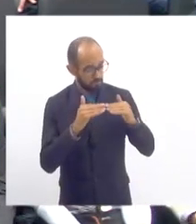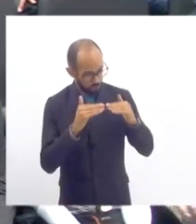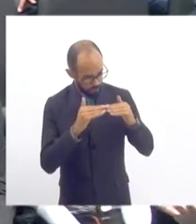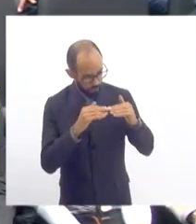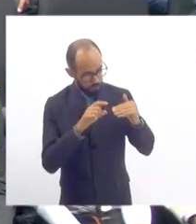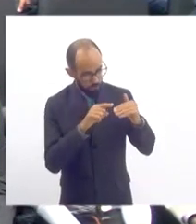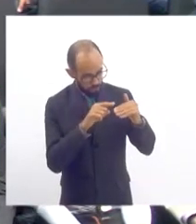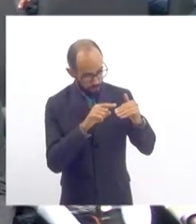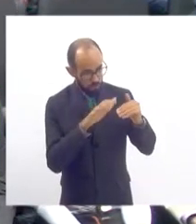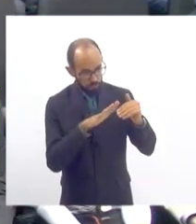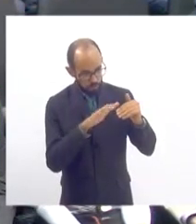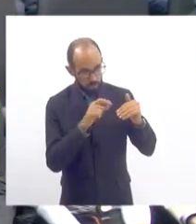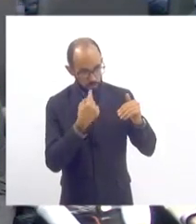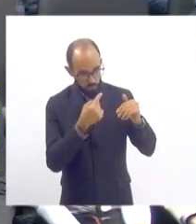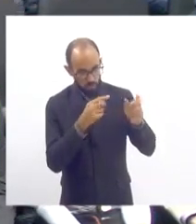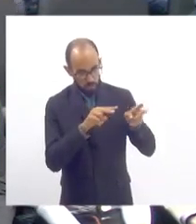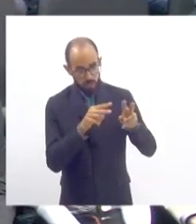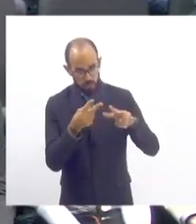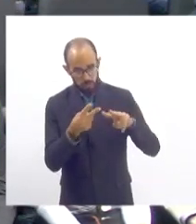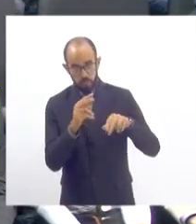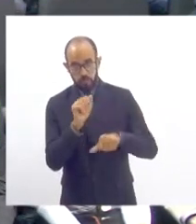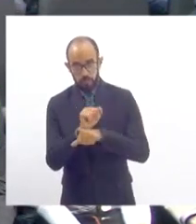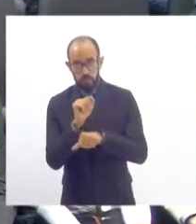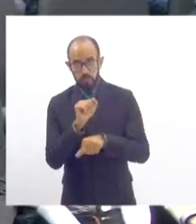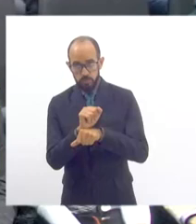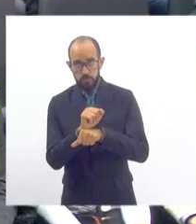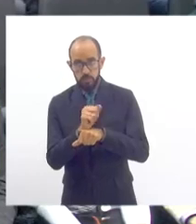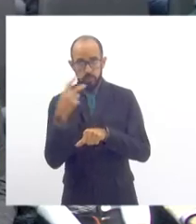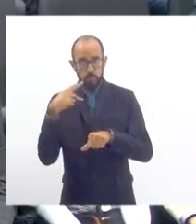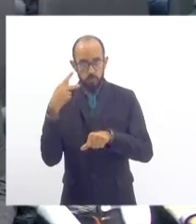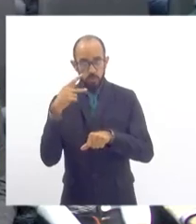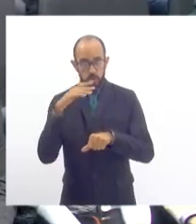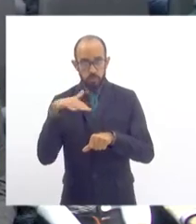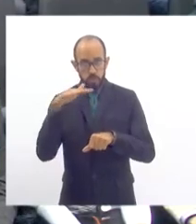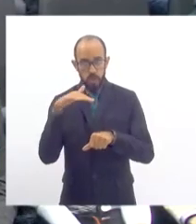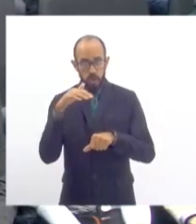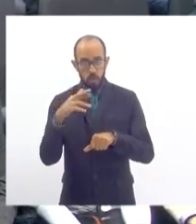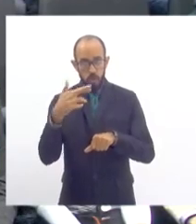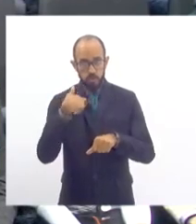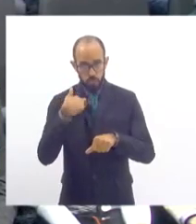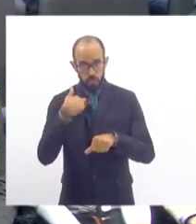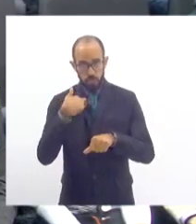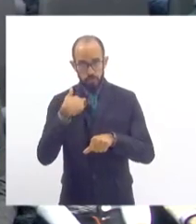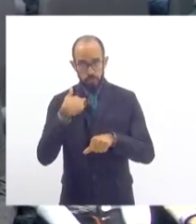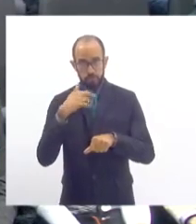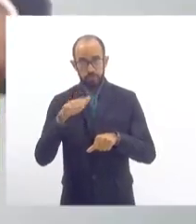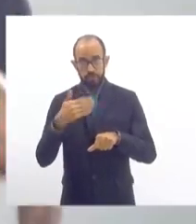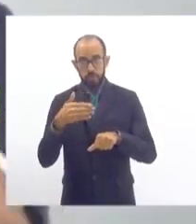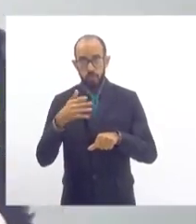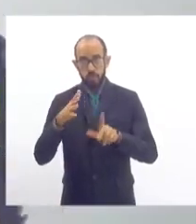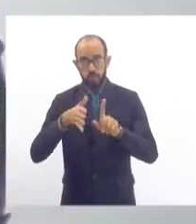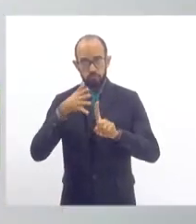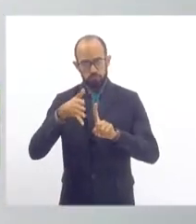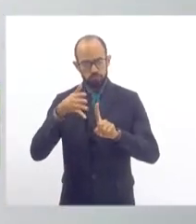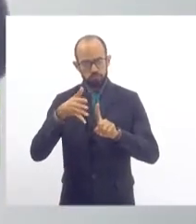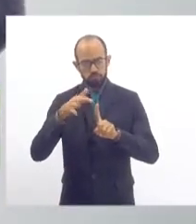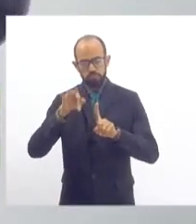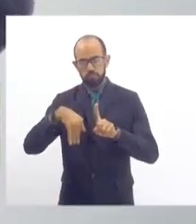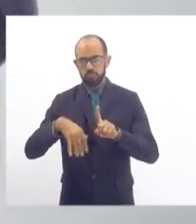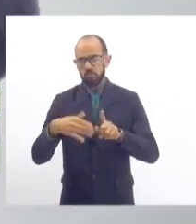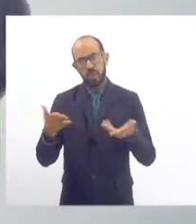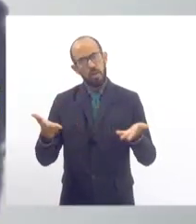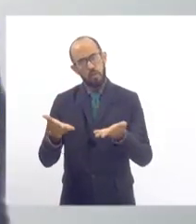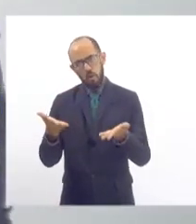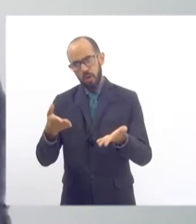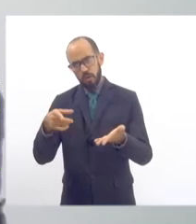Concordo, só que a gente encaminhou. Nós encaminhamos e estamos aguardando agora o procurador-geral se manifestar. Para encerrar, minha fala é isso. Podemos discutir questões de